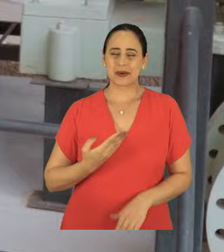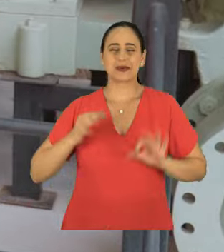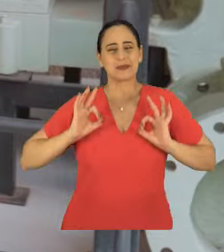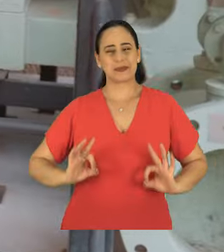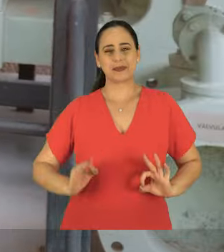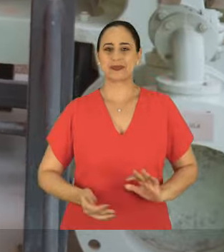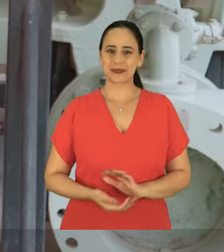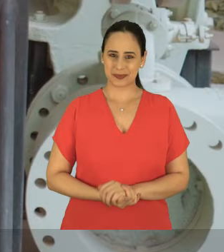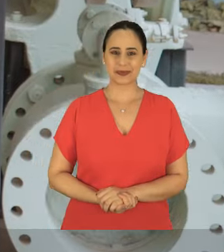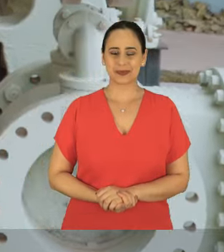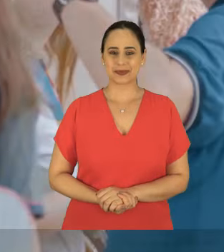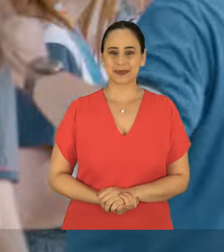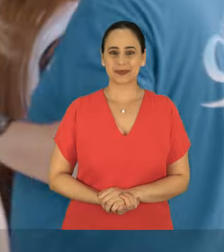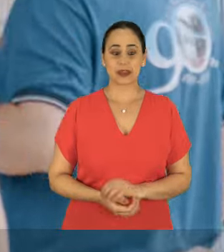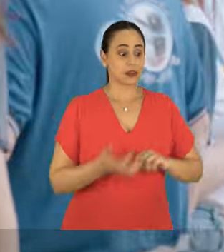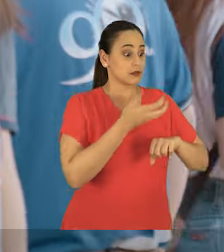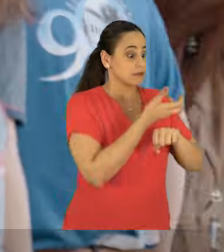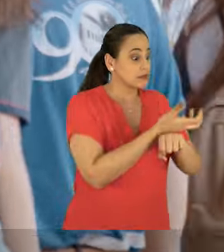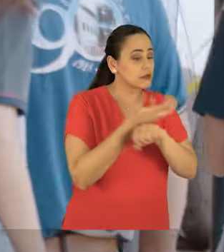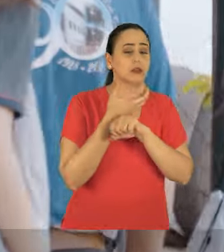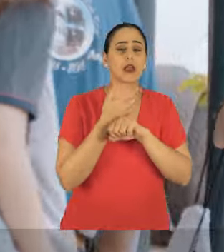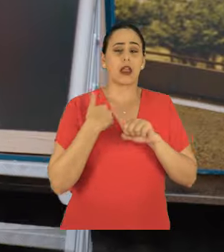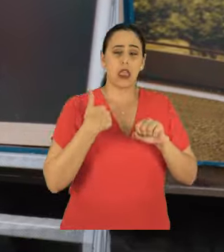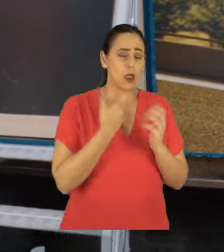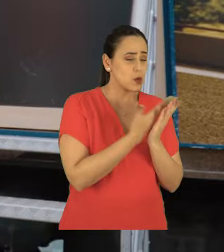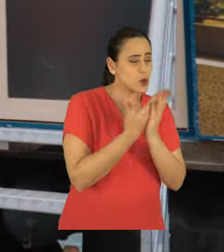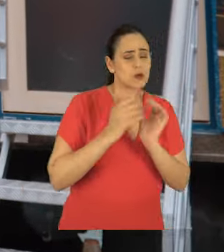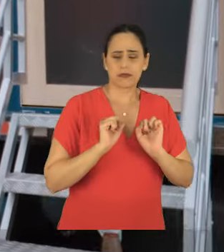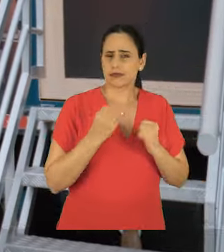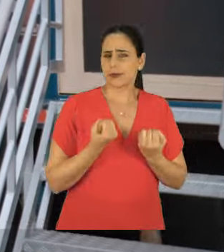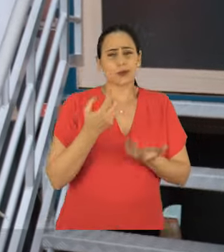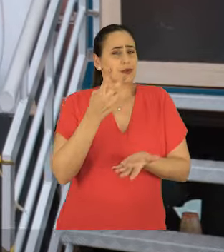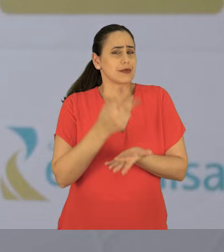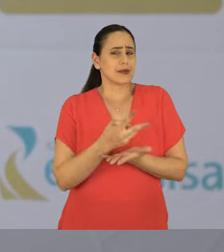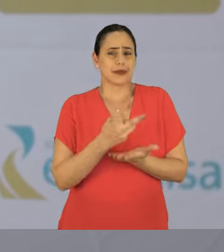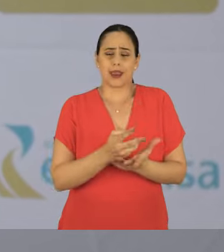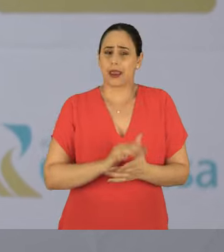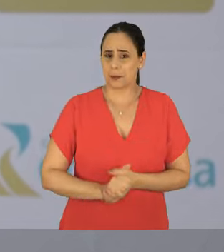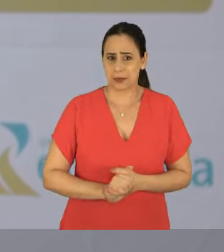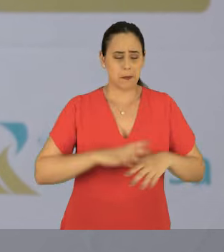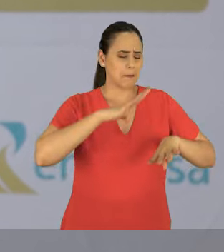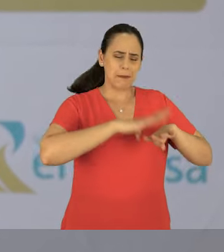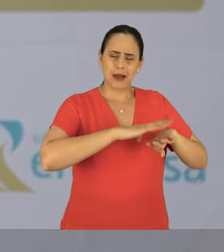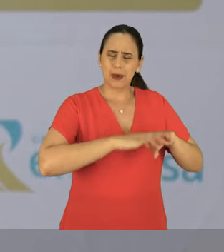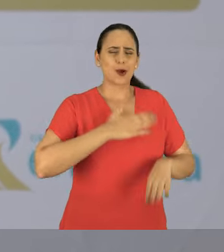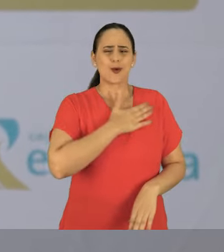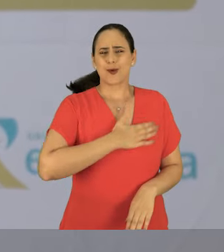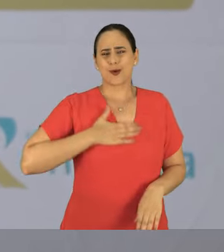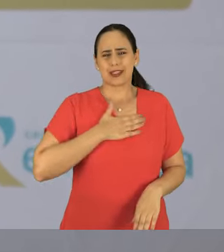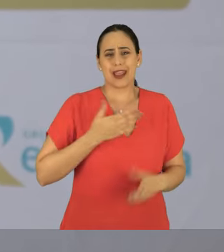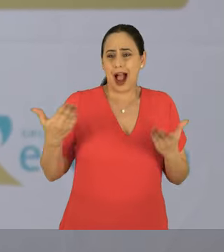isso. Eu sempre me esforcei para acompanhar as matérias e os assuntos elaborados. Sempre gostei de matemática e,